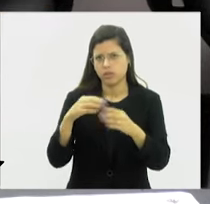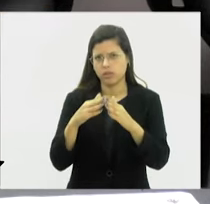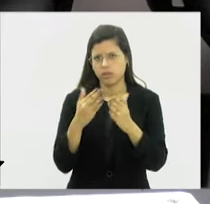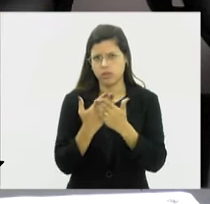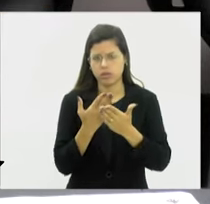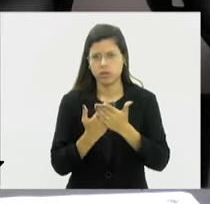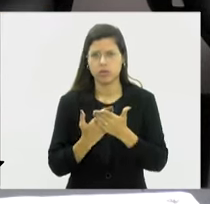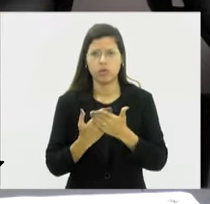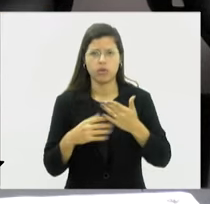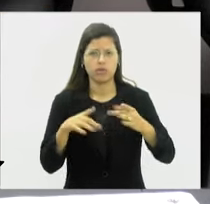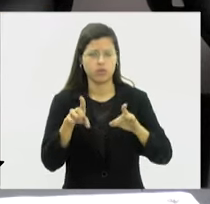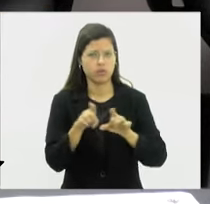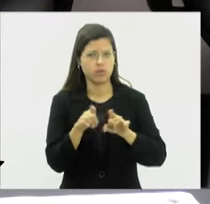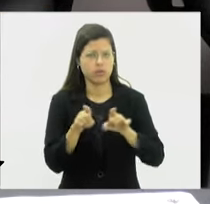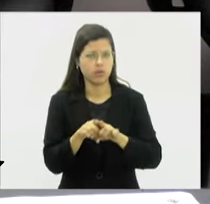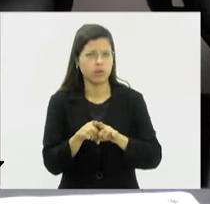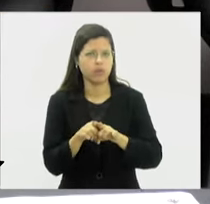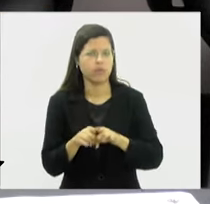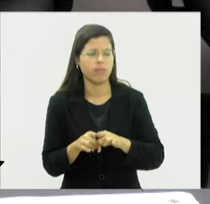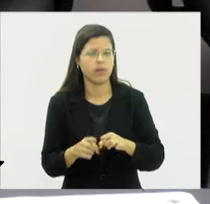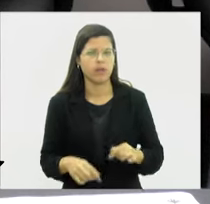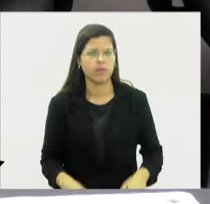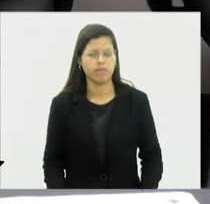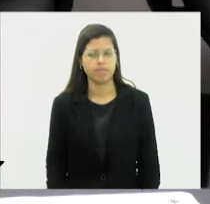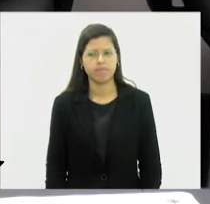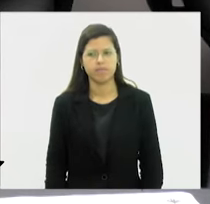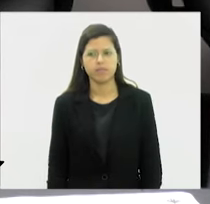mesmo, tem aqui um elenco de...